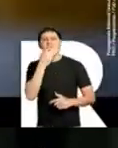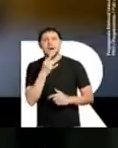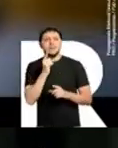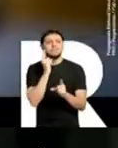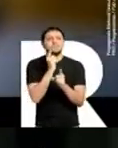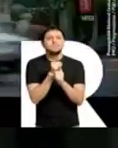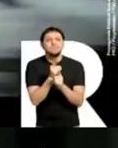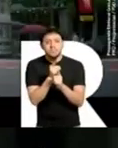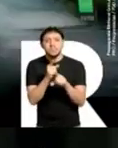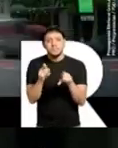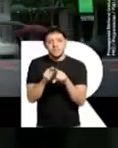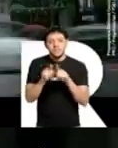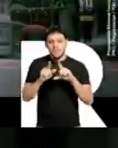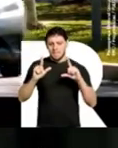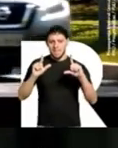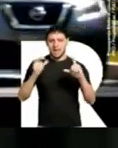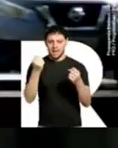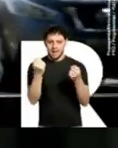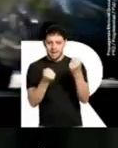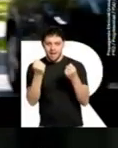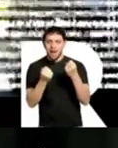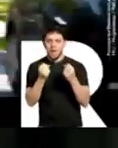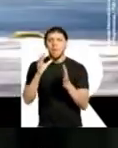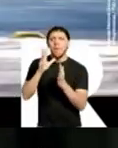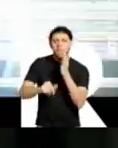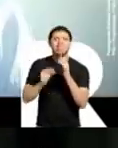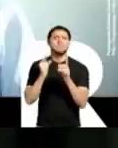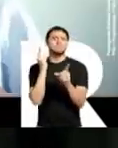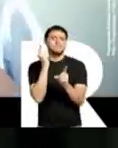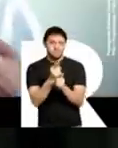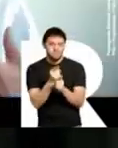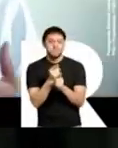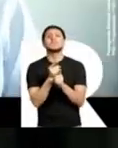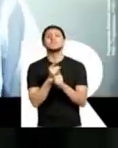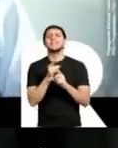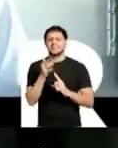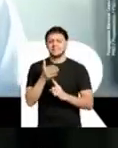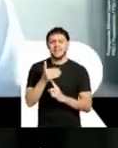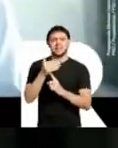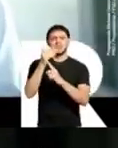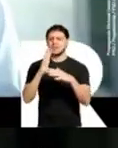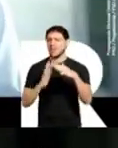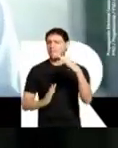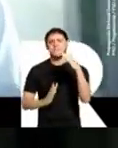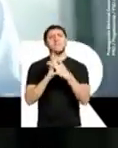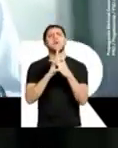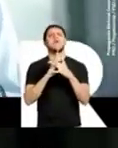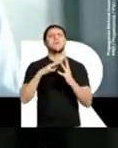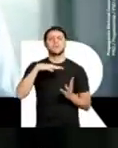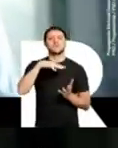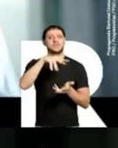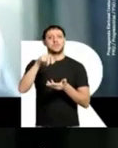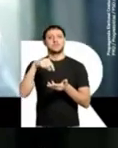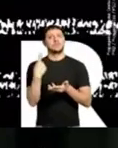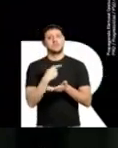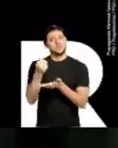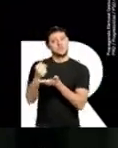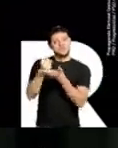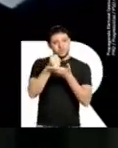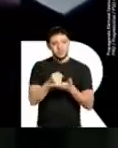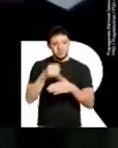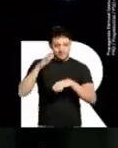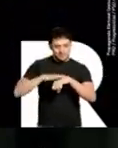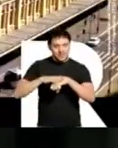reconhecimento facial, identificação de placas de veículos furtados, enfim, tudo que tem de tecnologia no mundo,